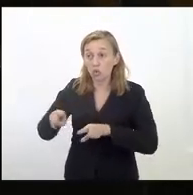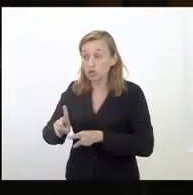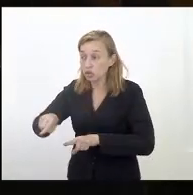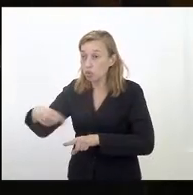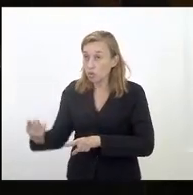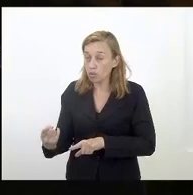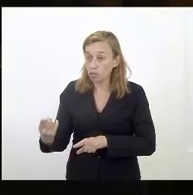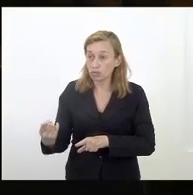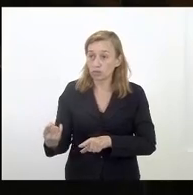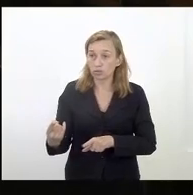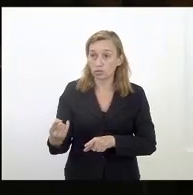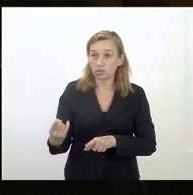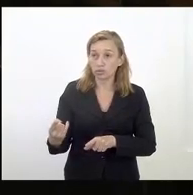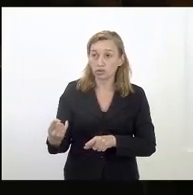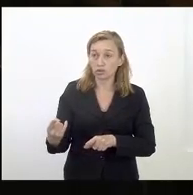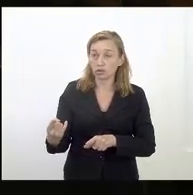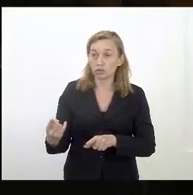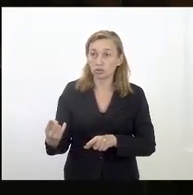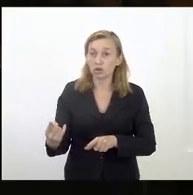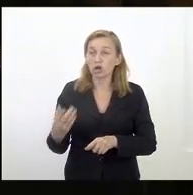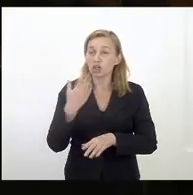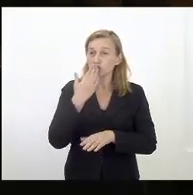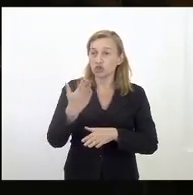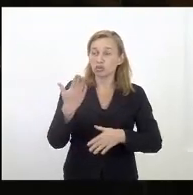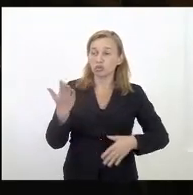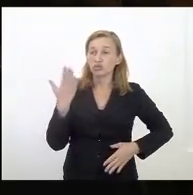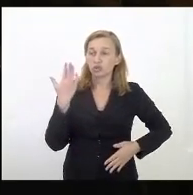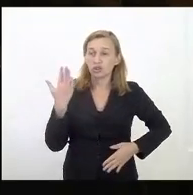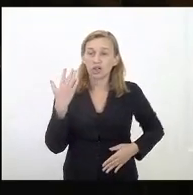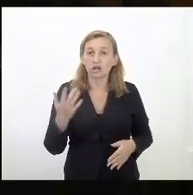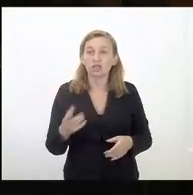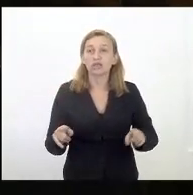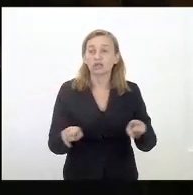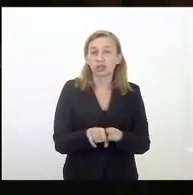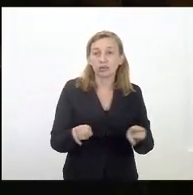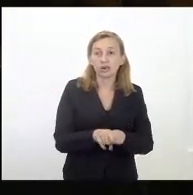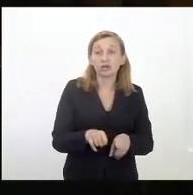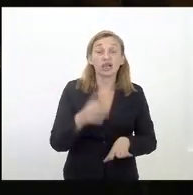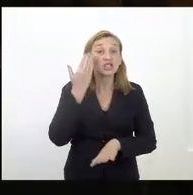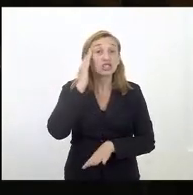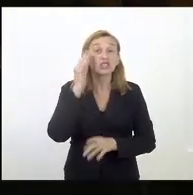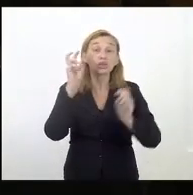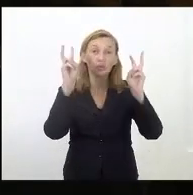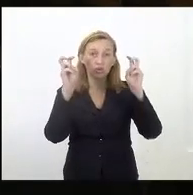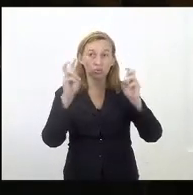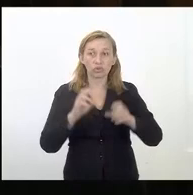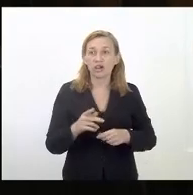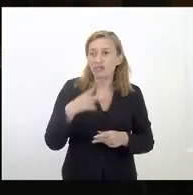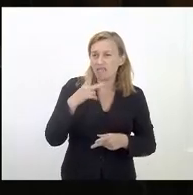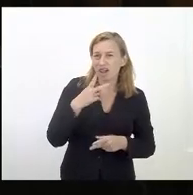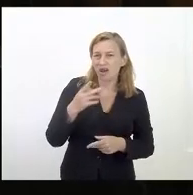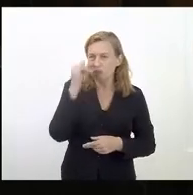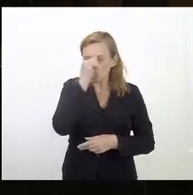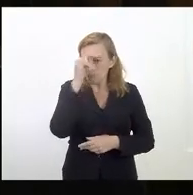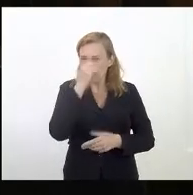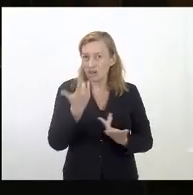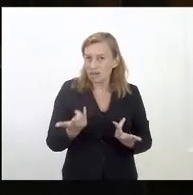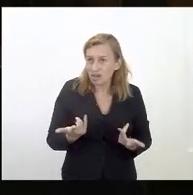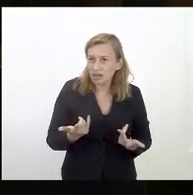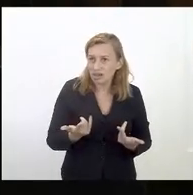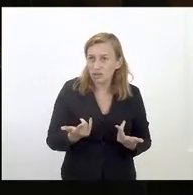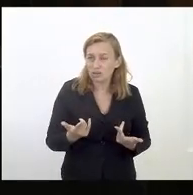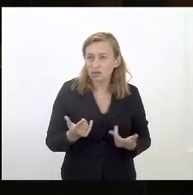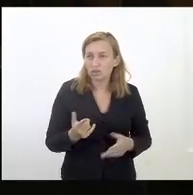outra modalidade de criminalidade então é fundamental e 1º lugar que a gente entenda da matéria ao invés de falar bobagem vamos